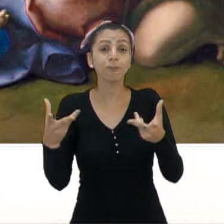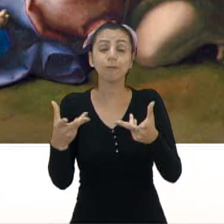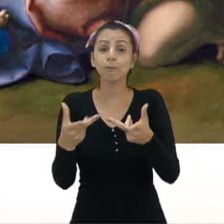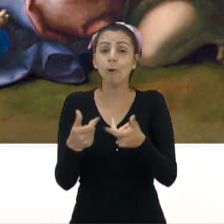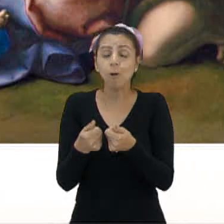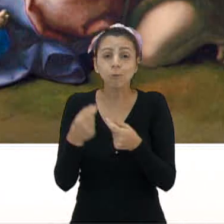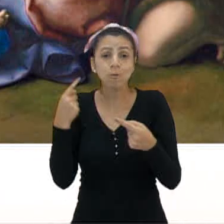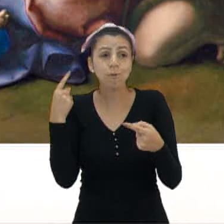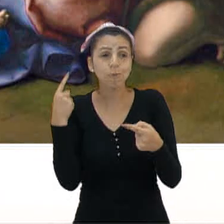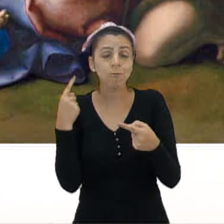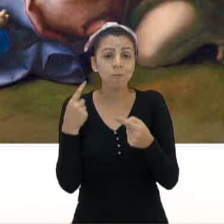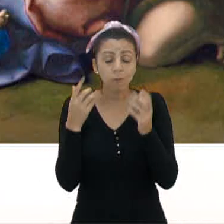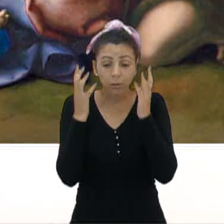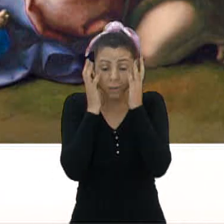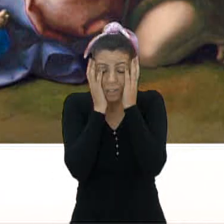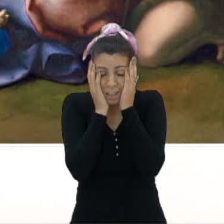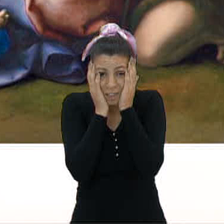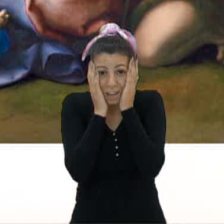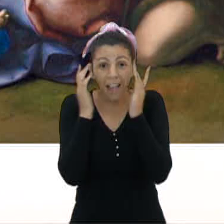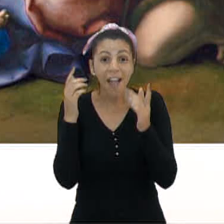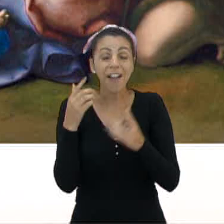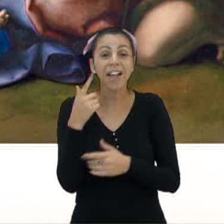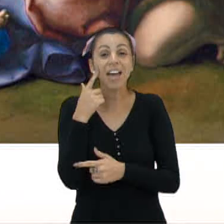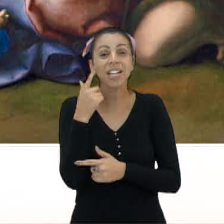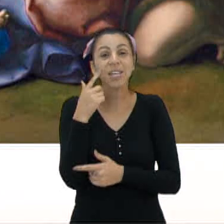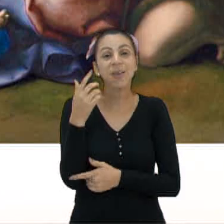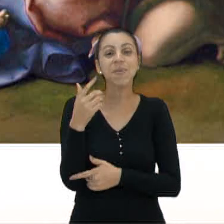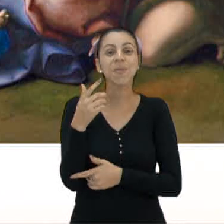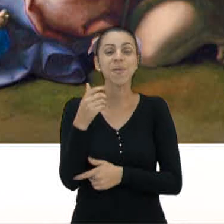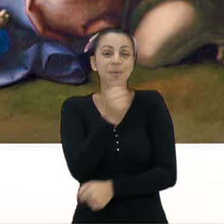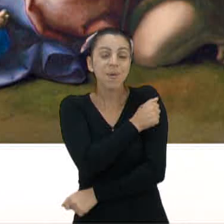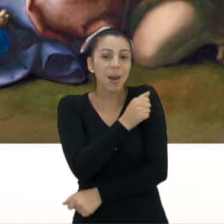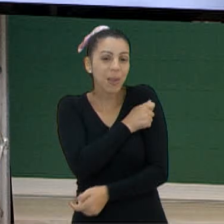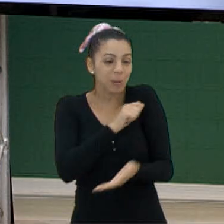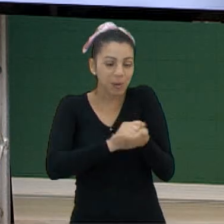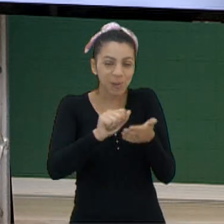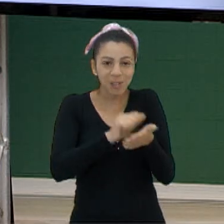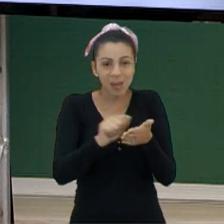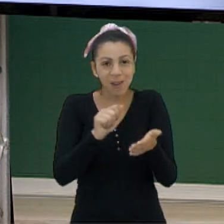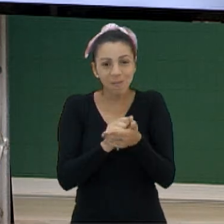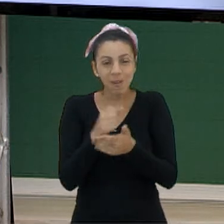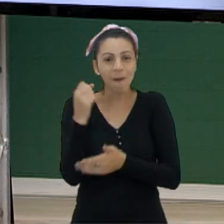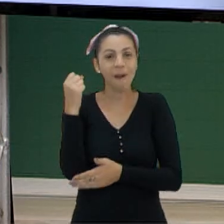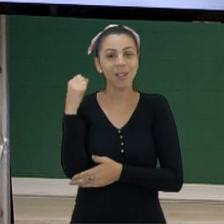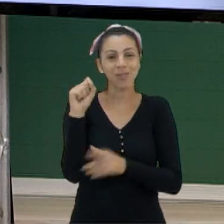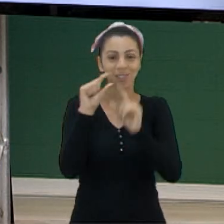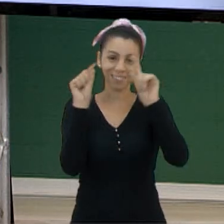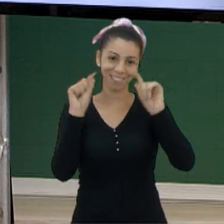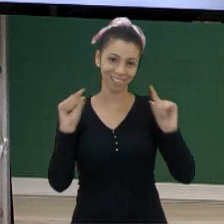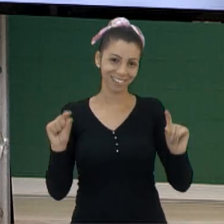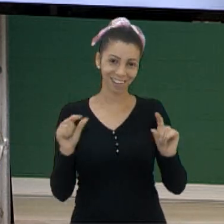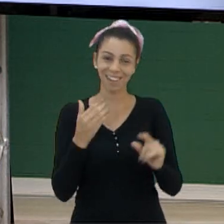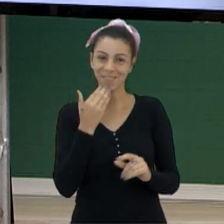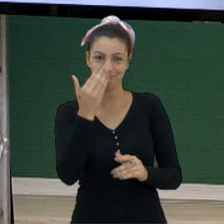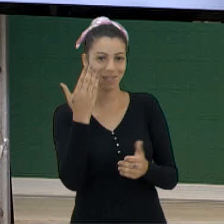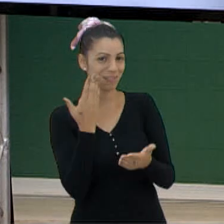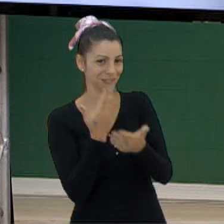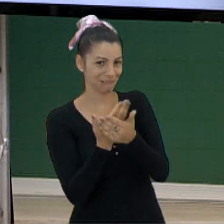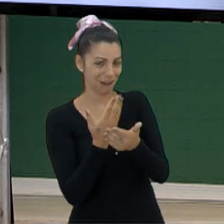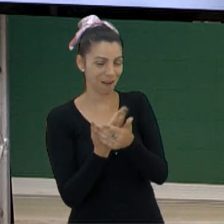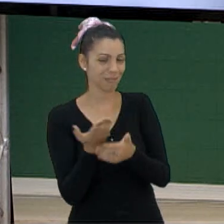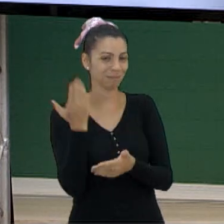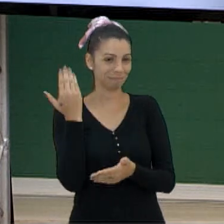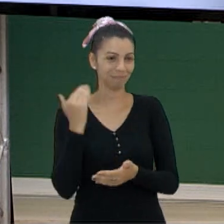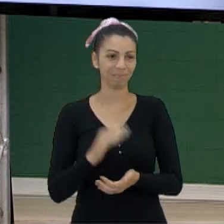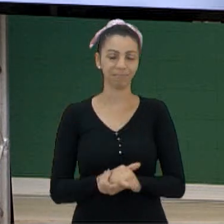Cara de que o aluno não escreveu as 8 linhas da redação que o professor pediu na aula passada. Não vai rolar, né?